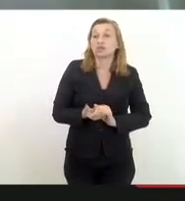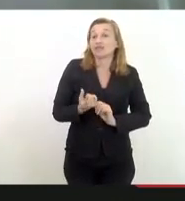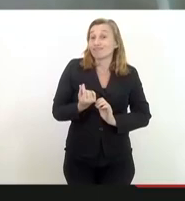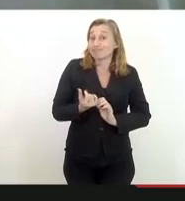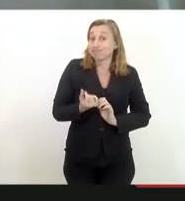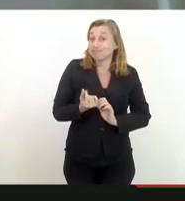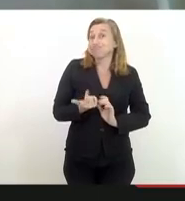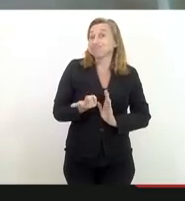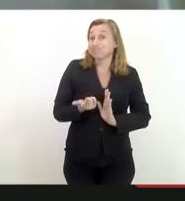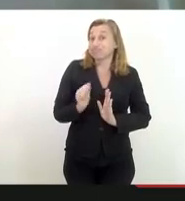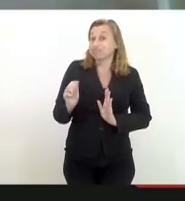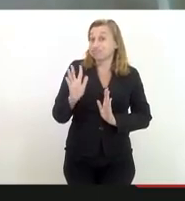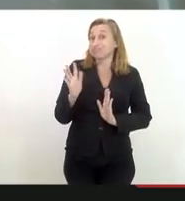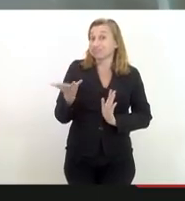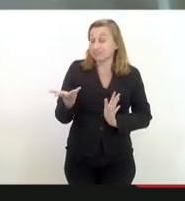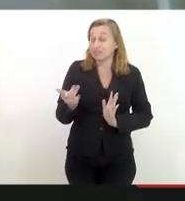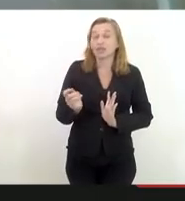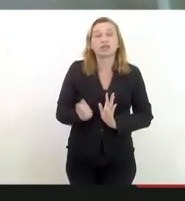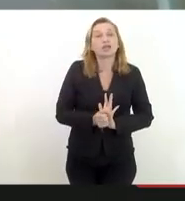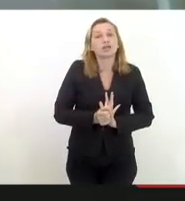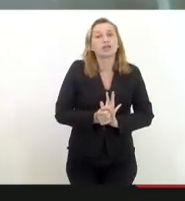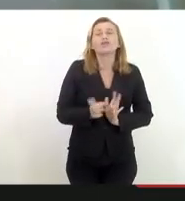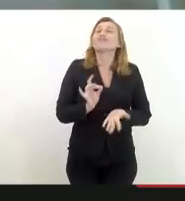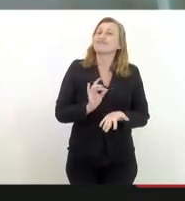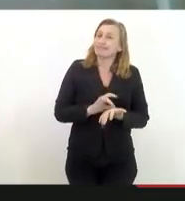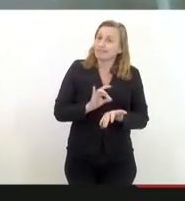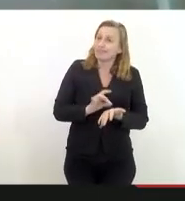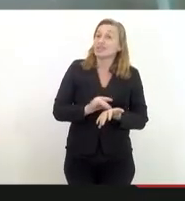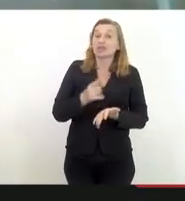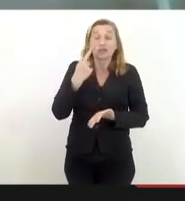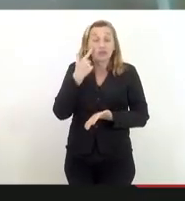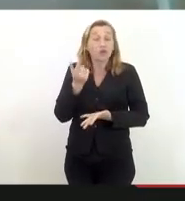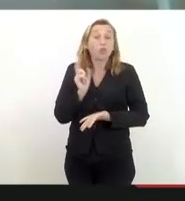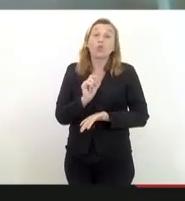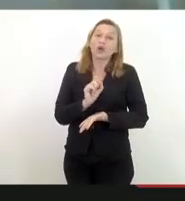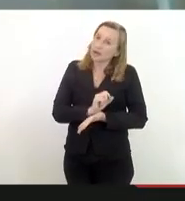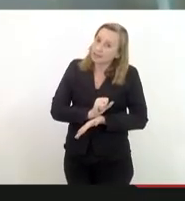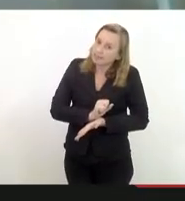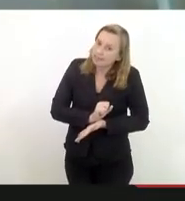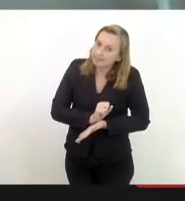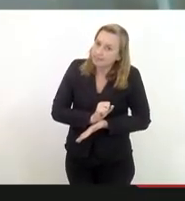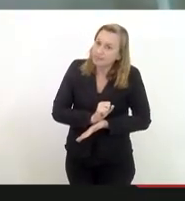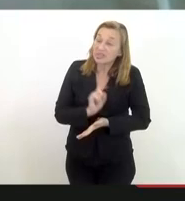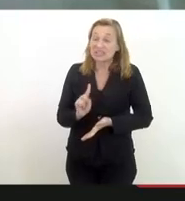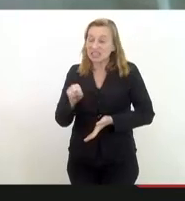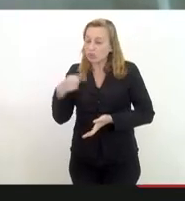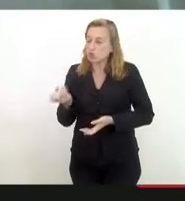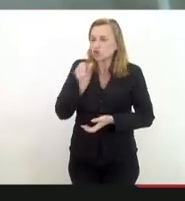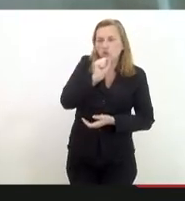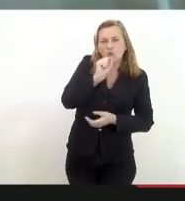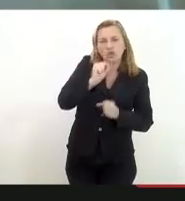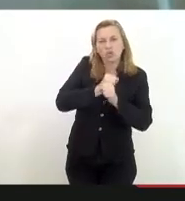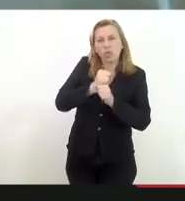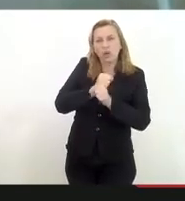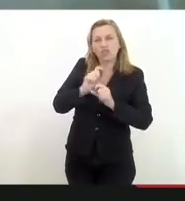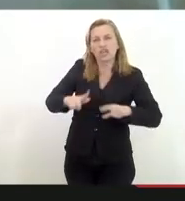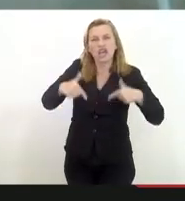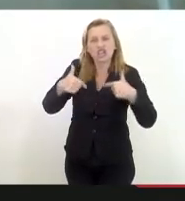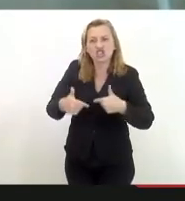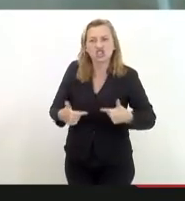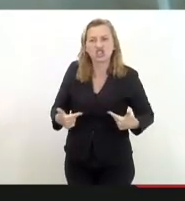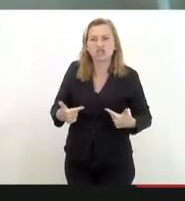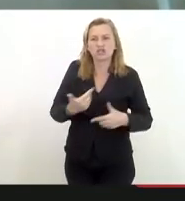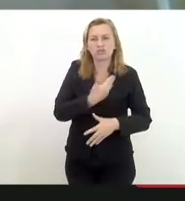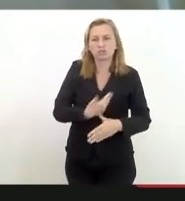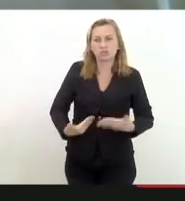quantia. E o que, na verdade, a gente vê é que, depois de 8 anos de ação civil pública, o